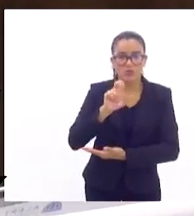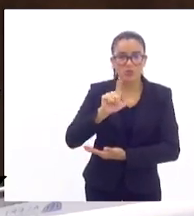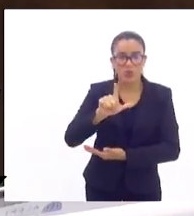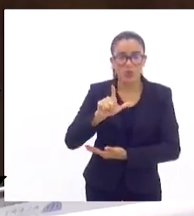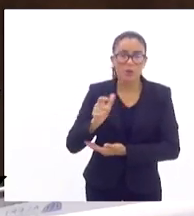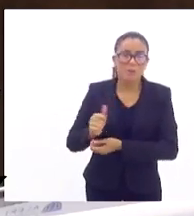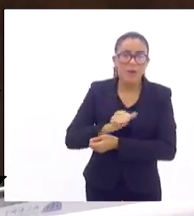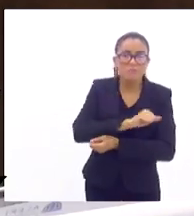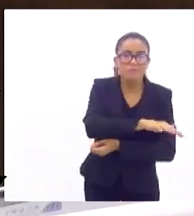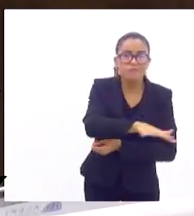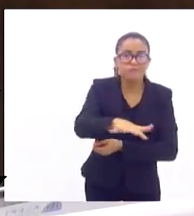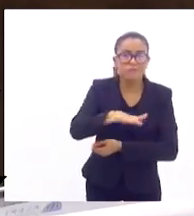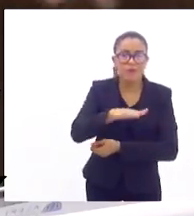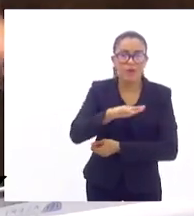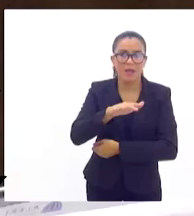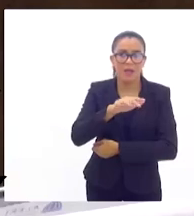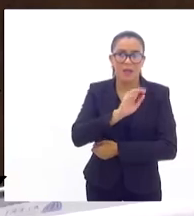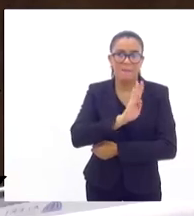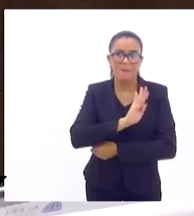Fluminense.